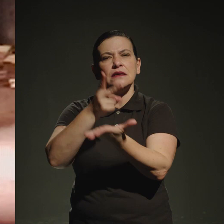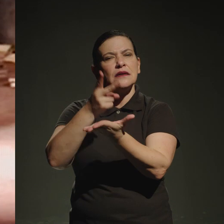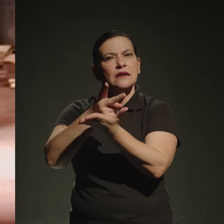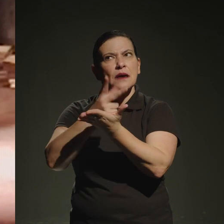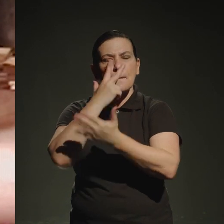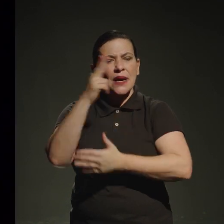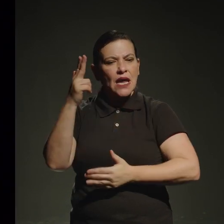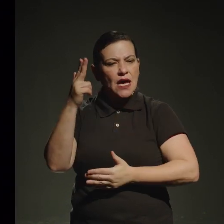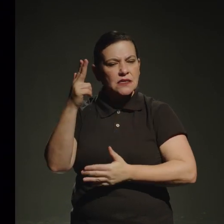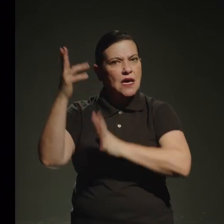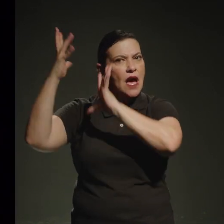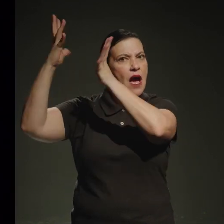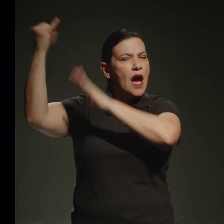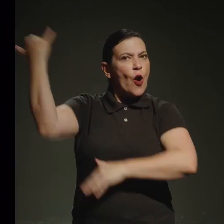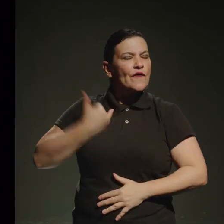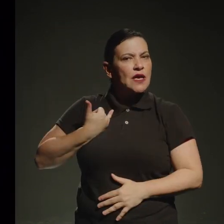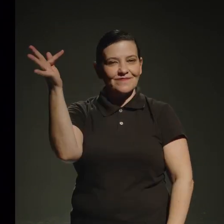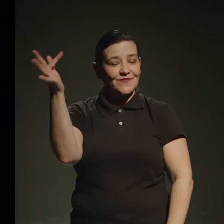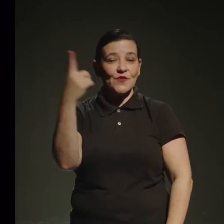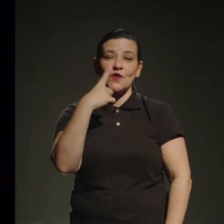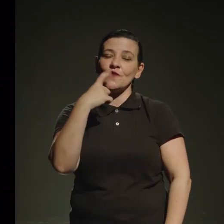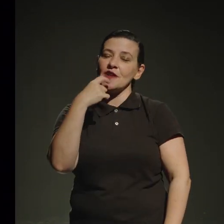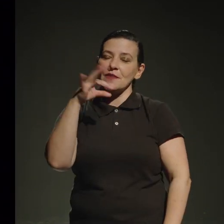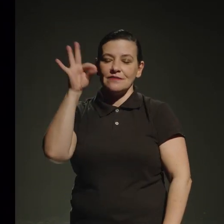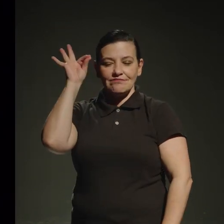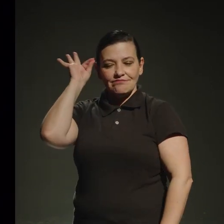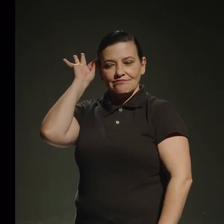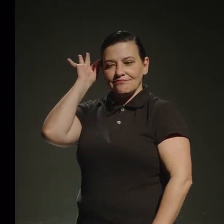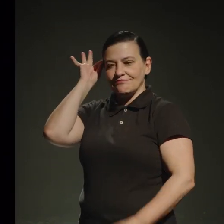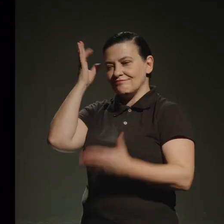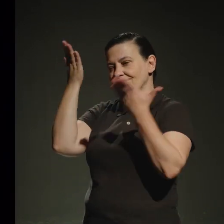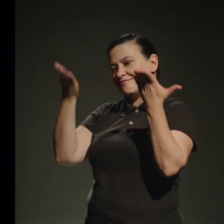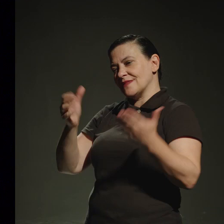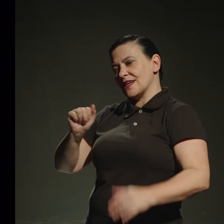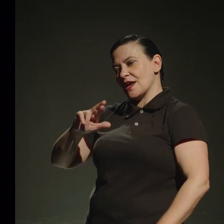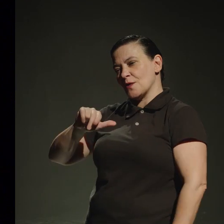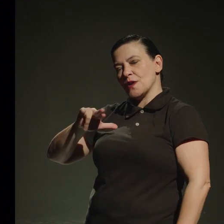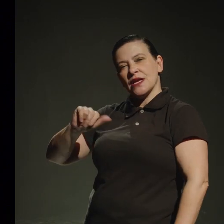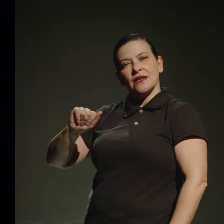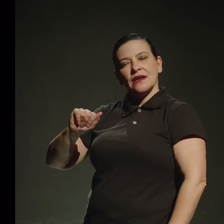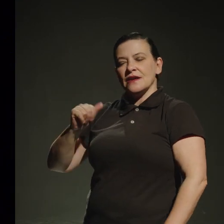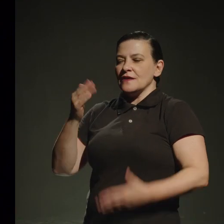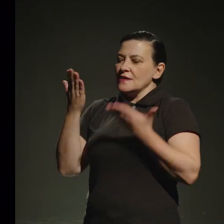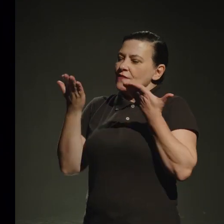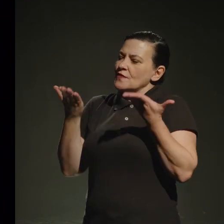noite. E porque sei que é inútil, como um corvo triste, repito em